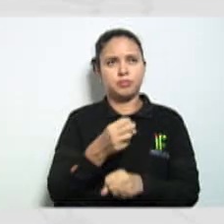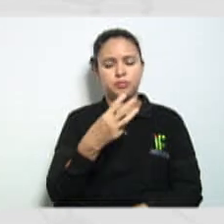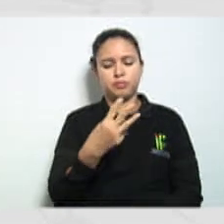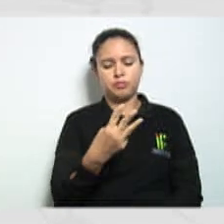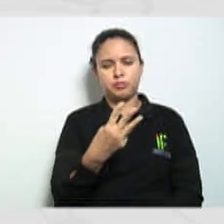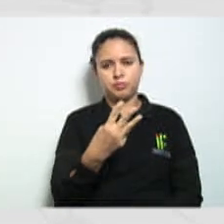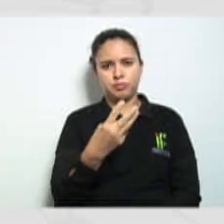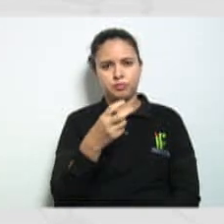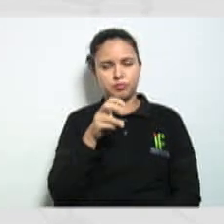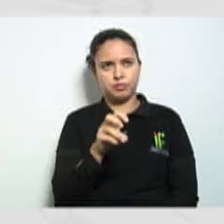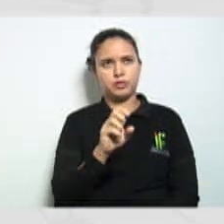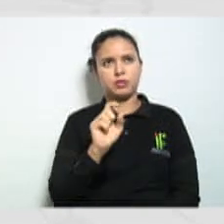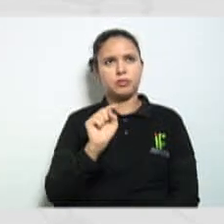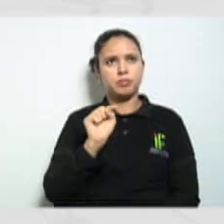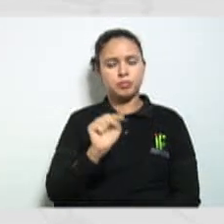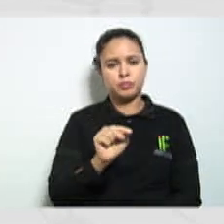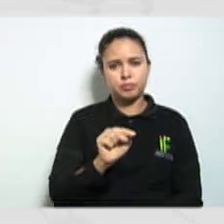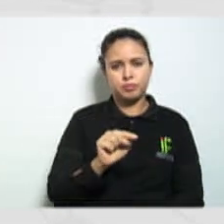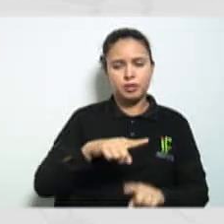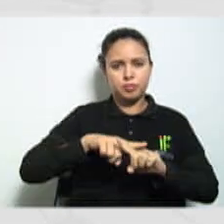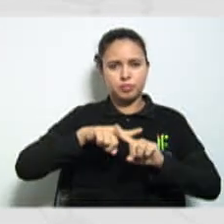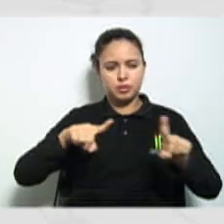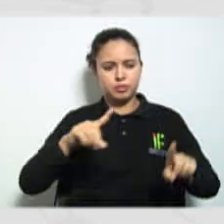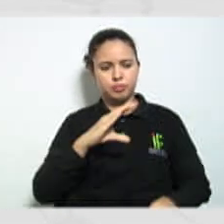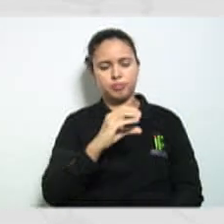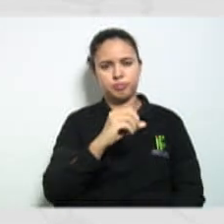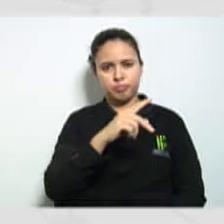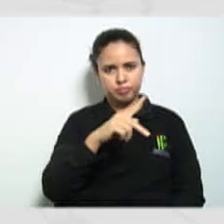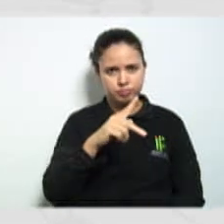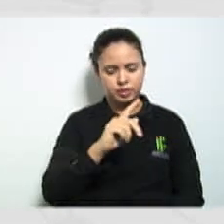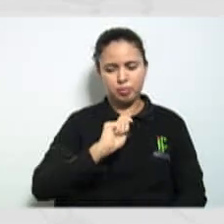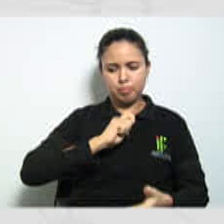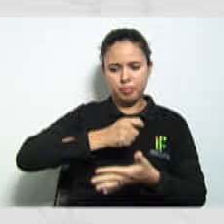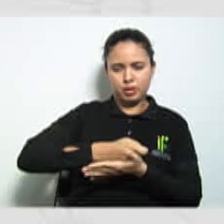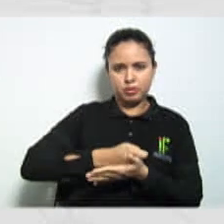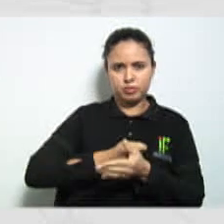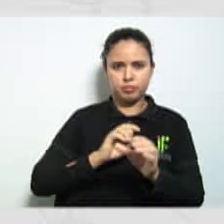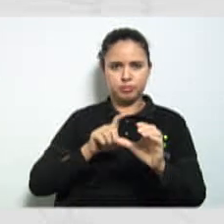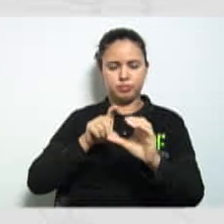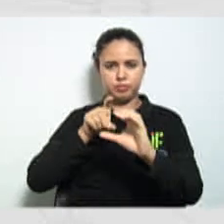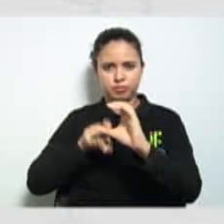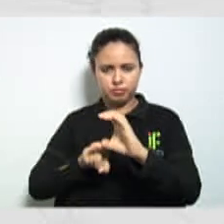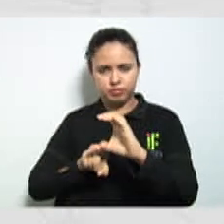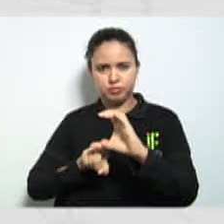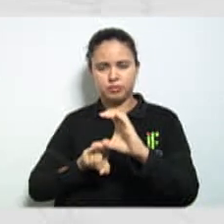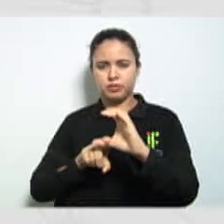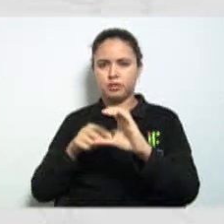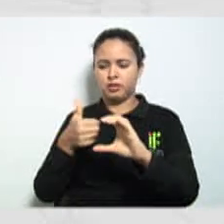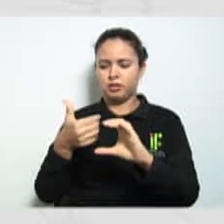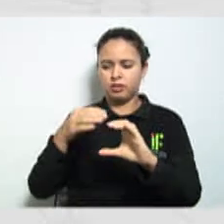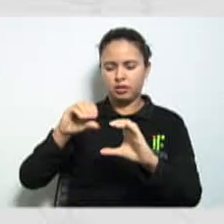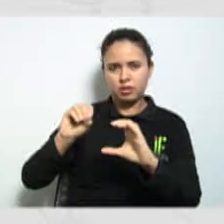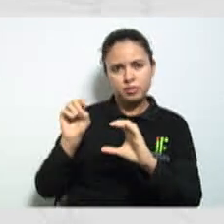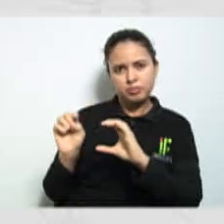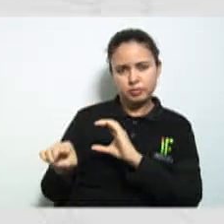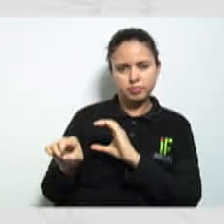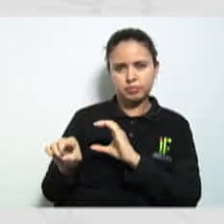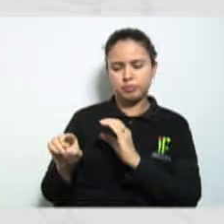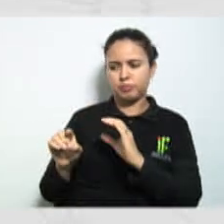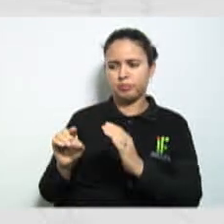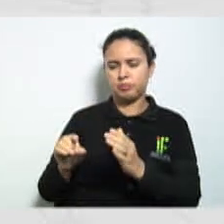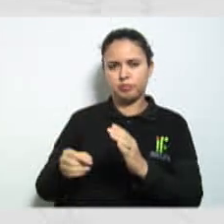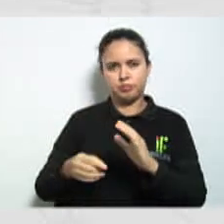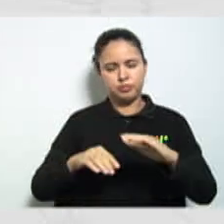Porém, o que aconteceu? Ela pagou uma dívida de 10 mil, saiu 10 mil reais